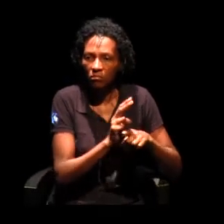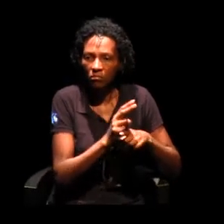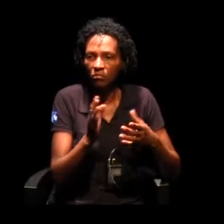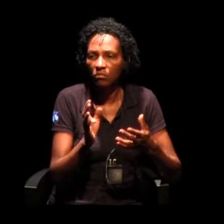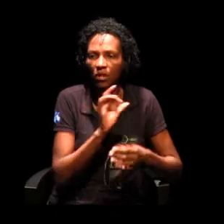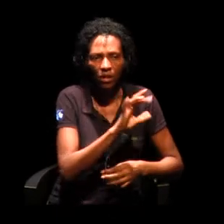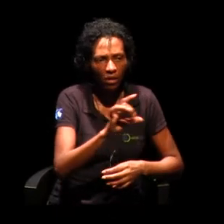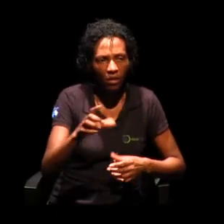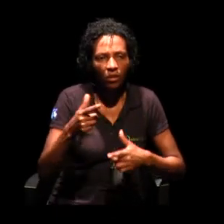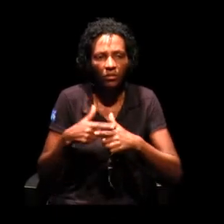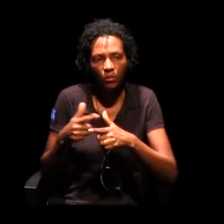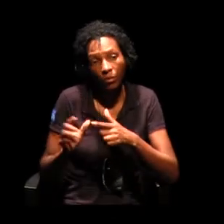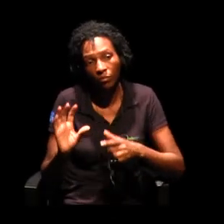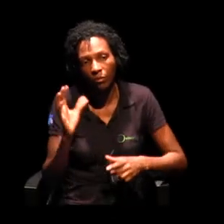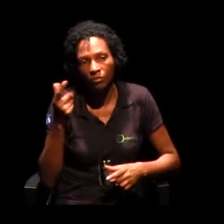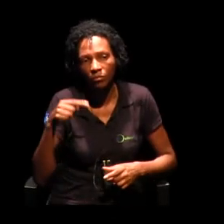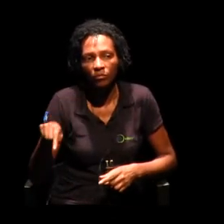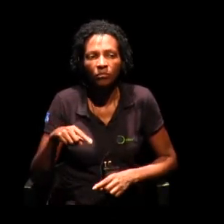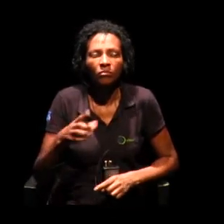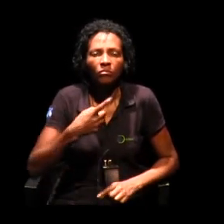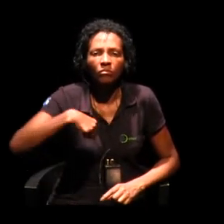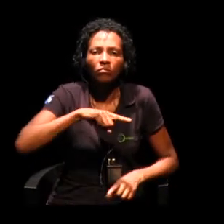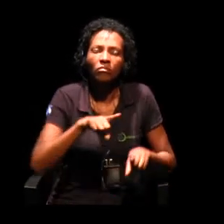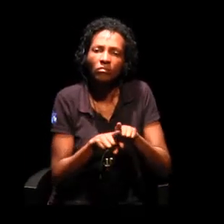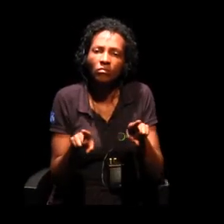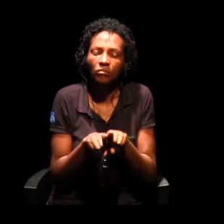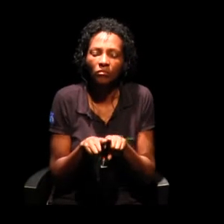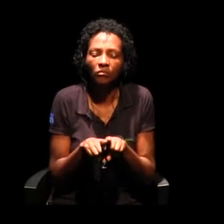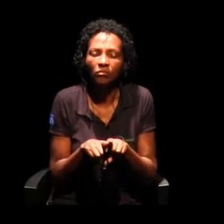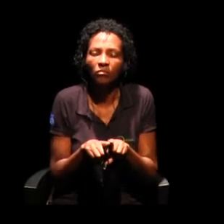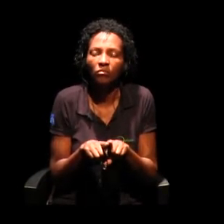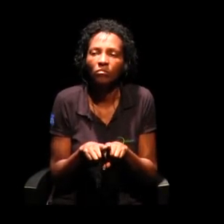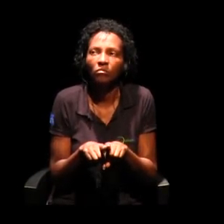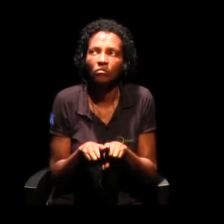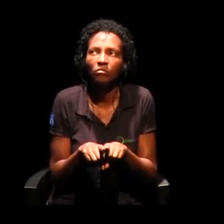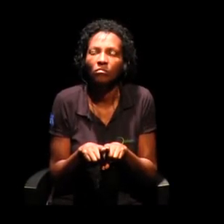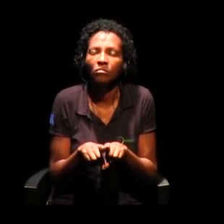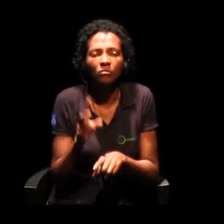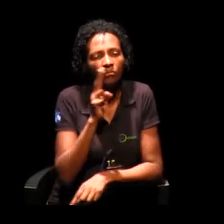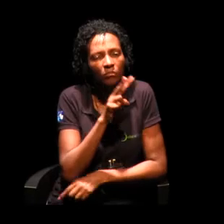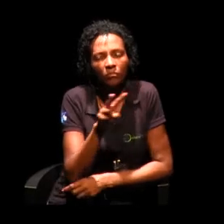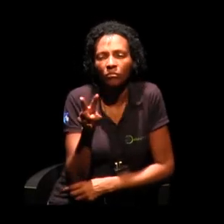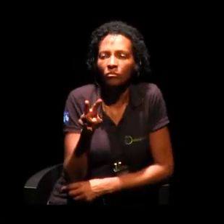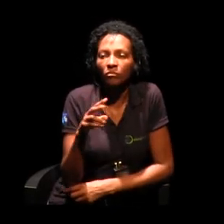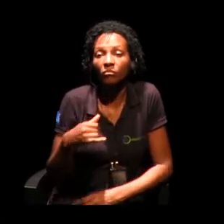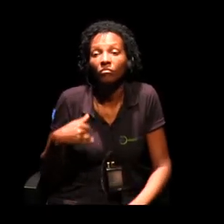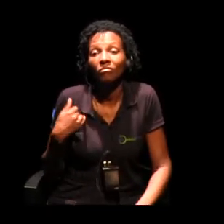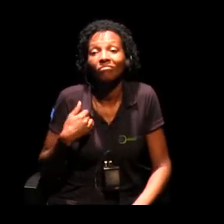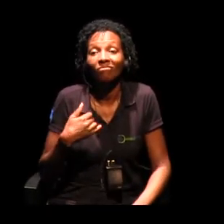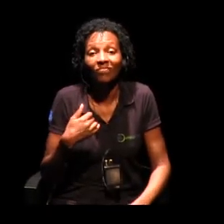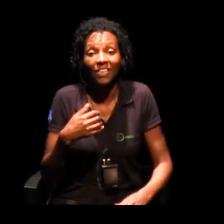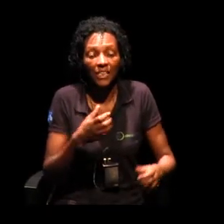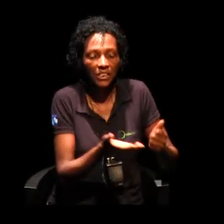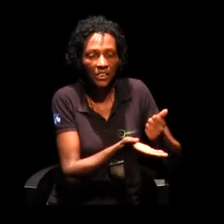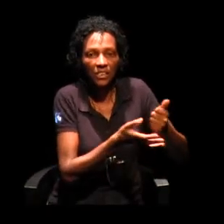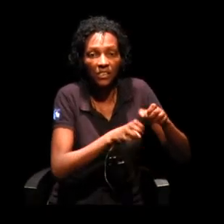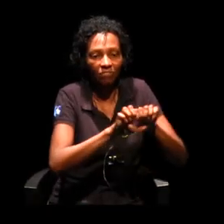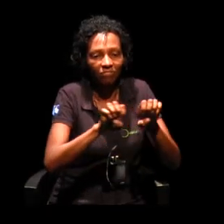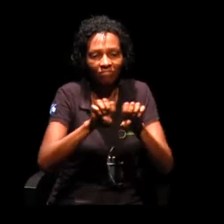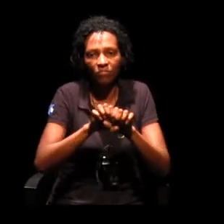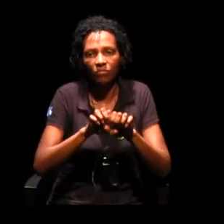foi criado para definir cada uma dessas situações. Nós também